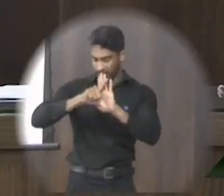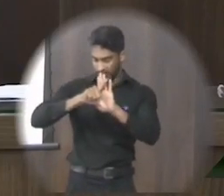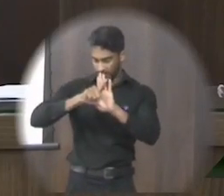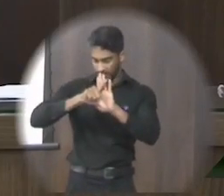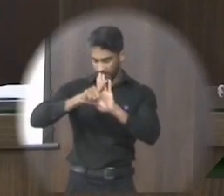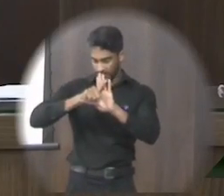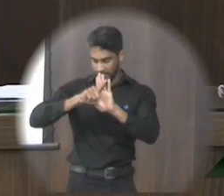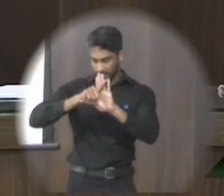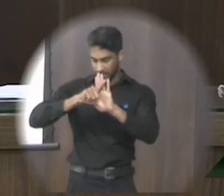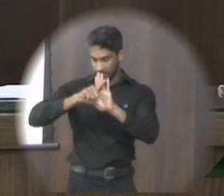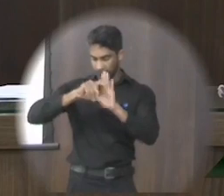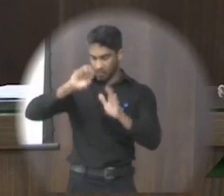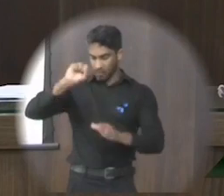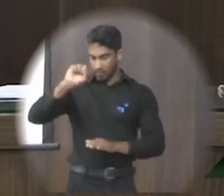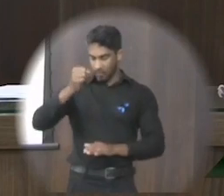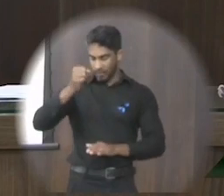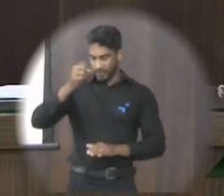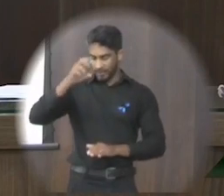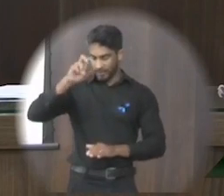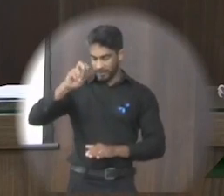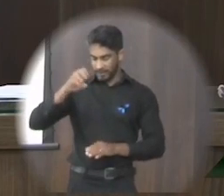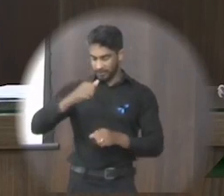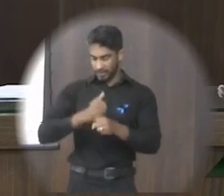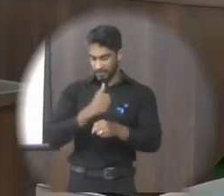da emenda do projeto de lei